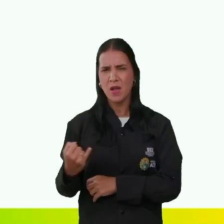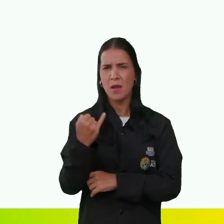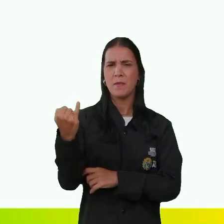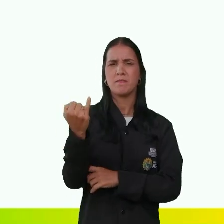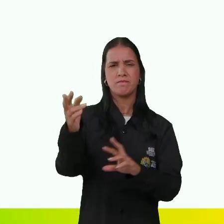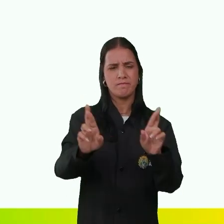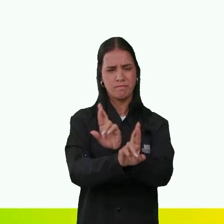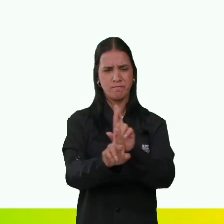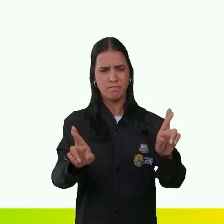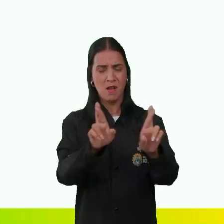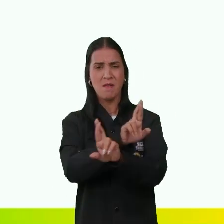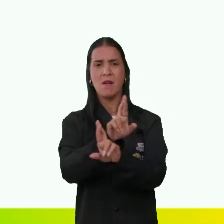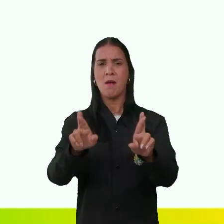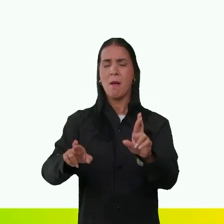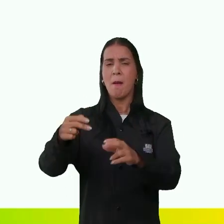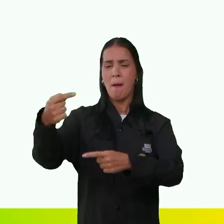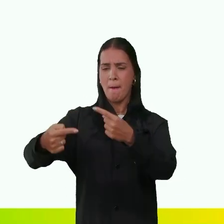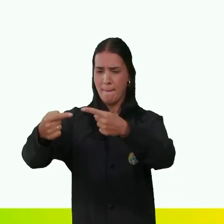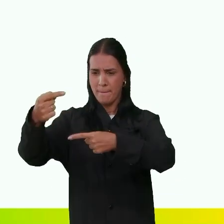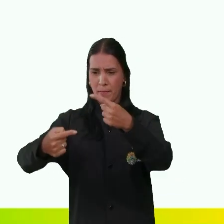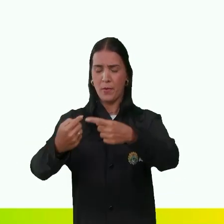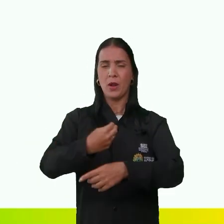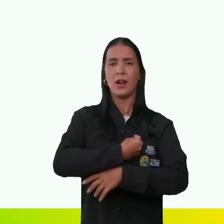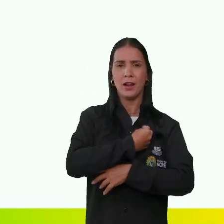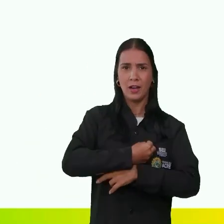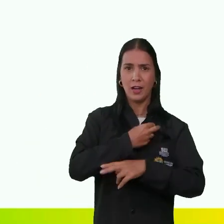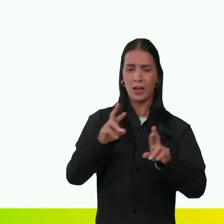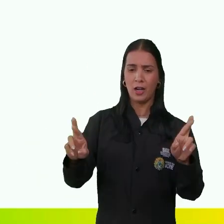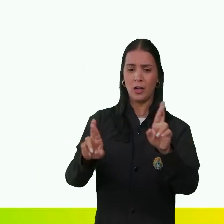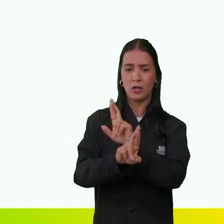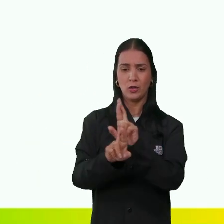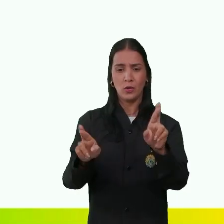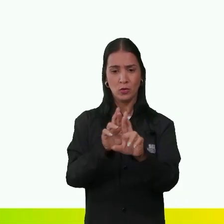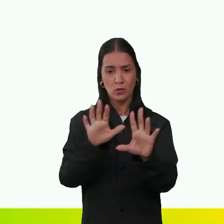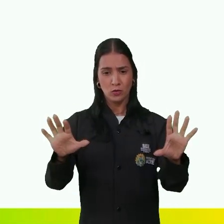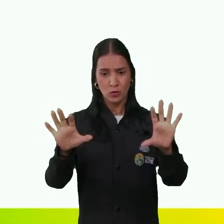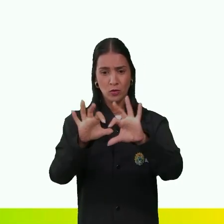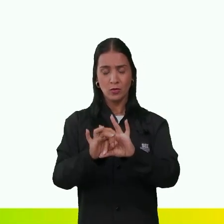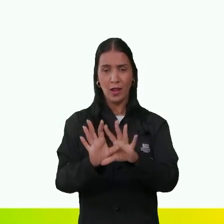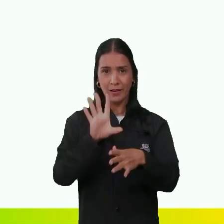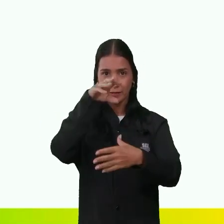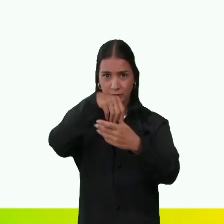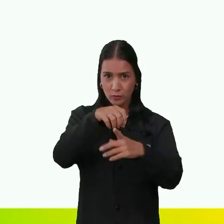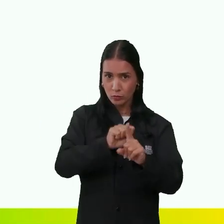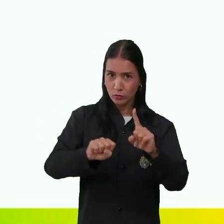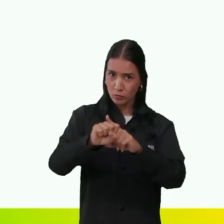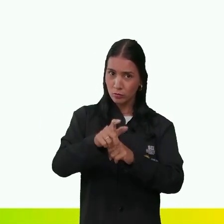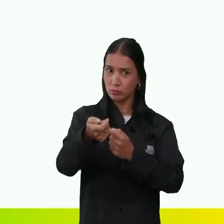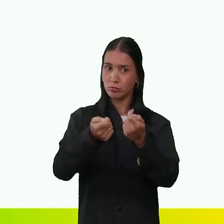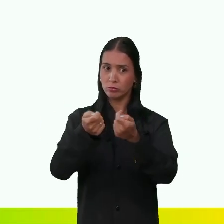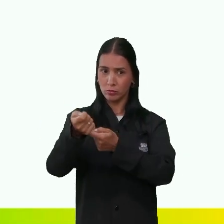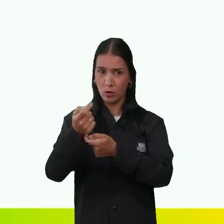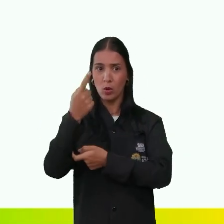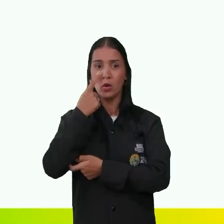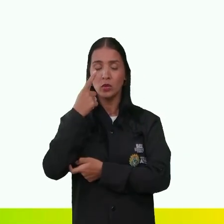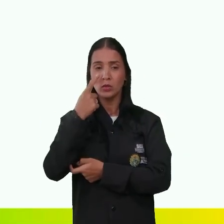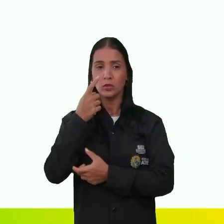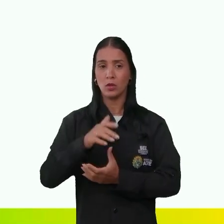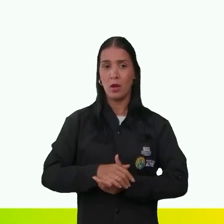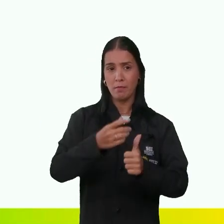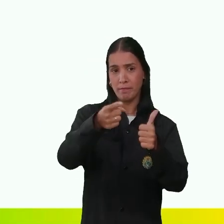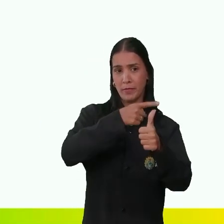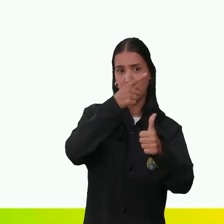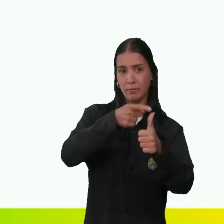relevantes para essa questão da biopolítica na sociedade de controle. Então, uma